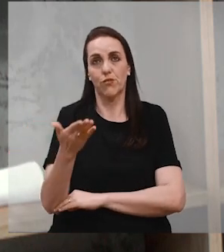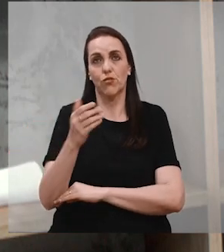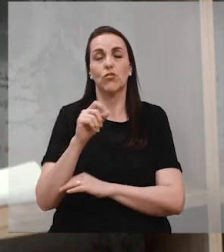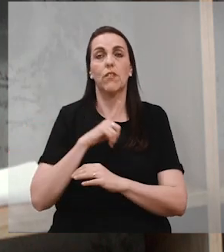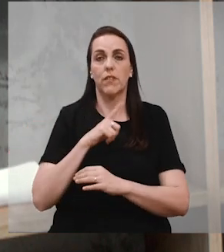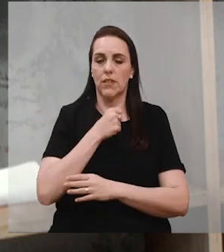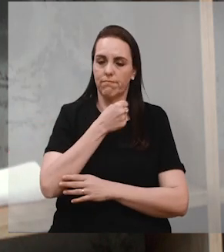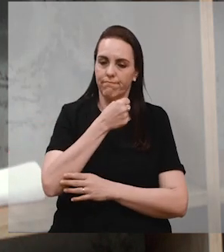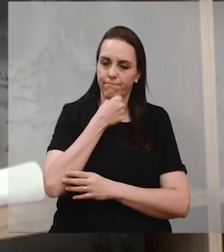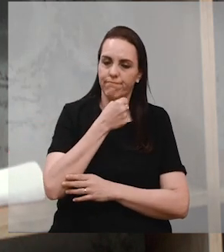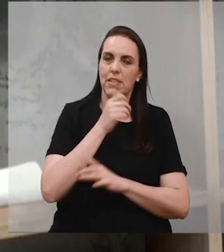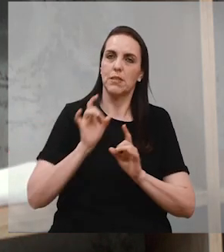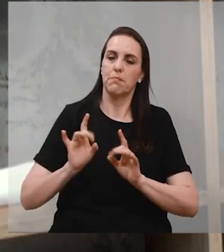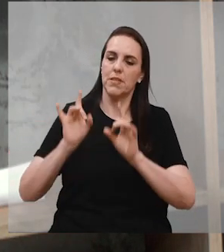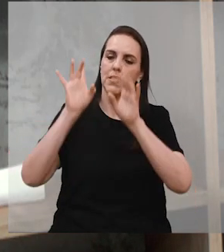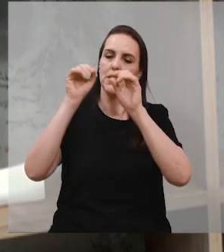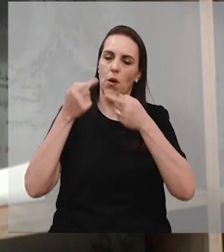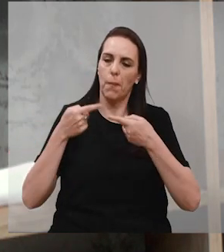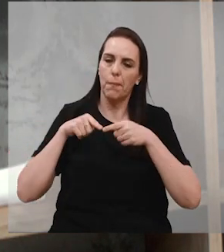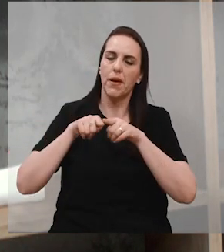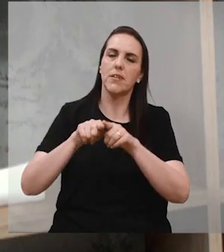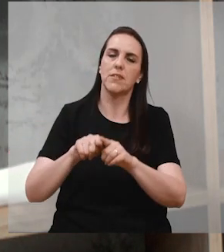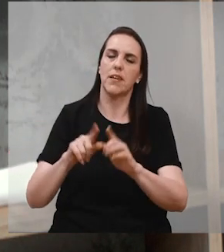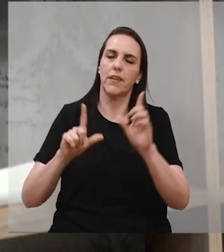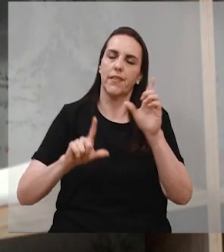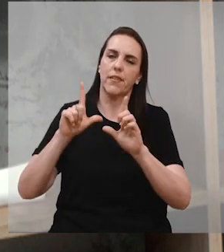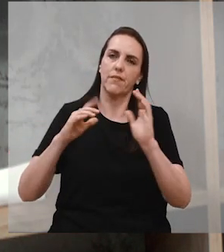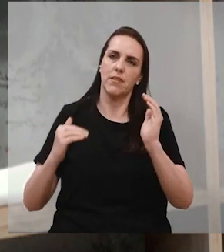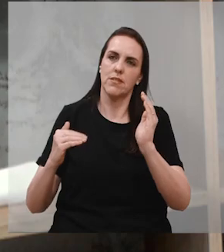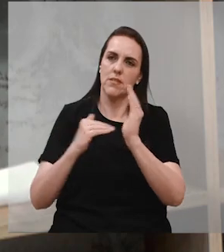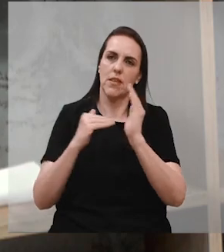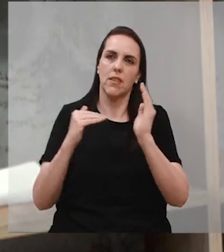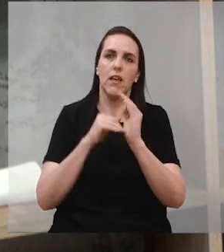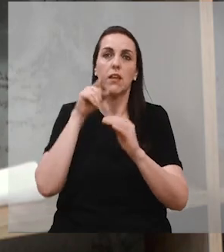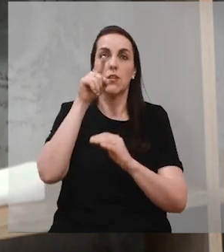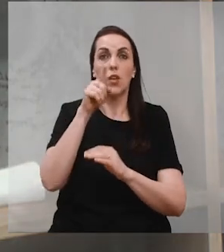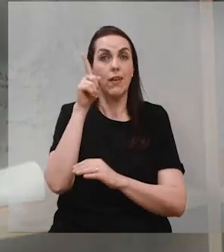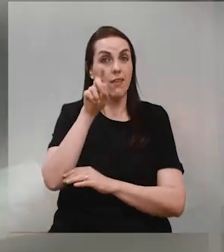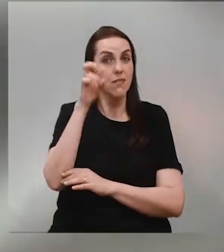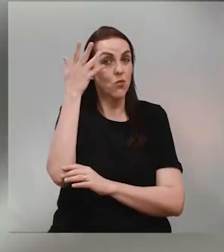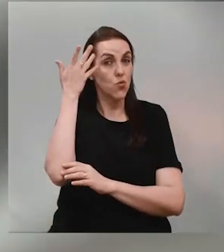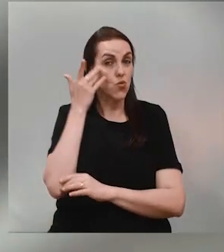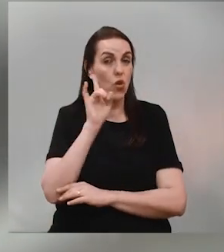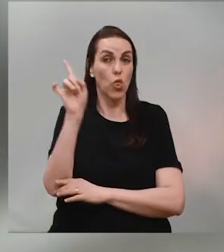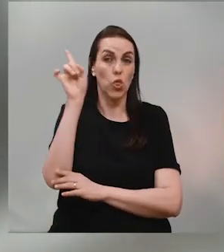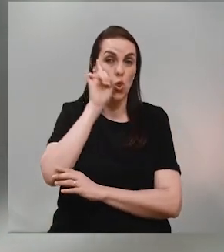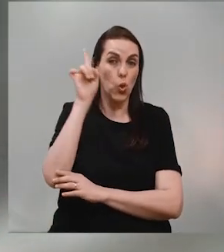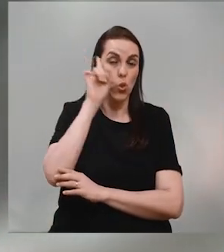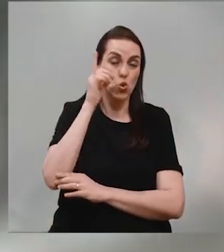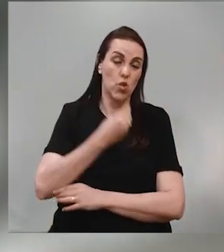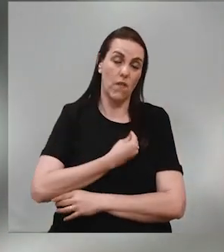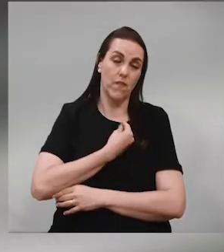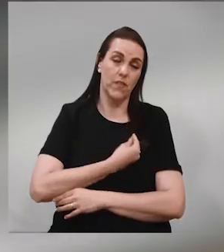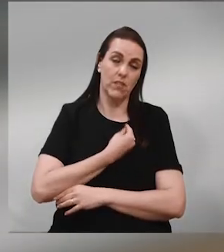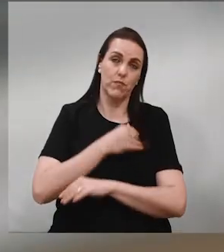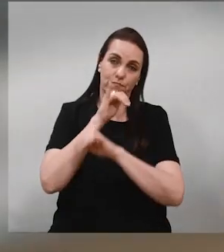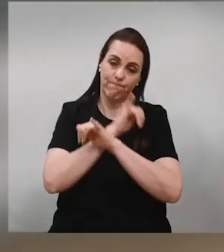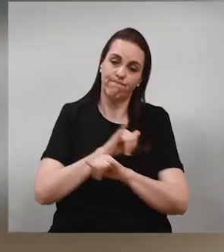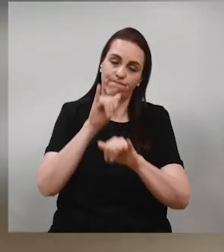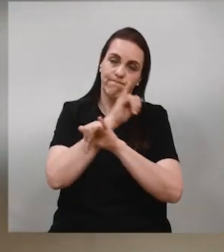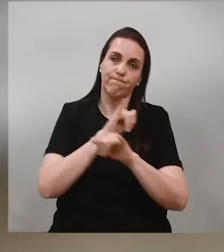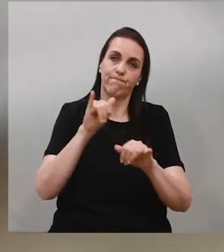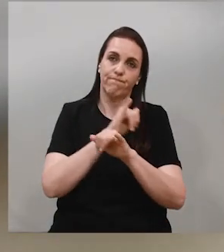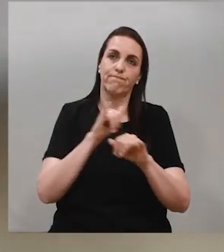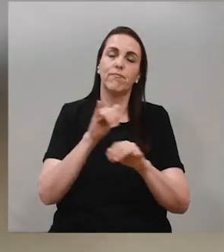cobertura muito especial em parceria com a TV Senado. Ao longo de mais de 15 dias, a gente entrou ao vivo diariamente, trazendo todas